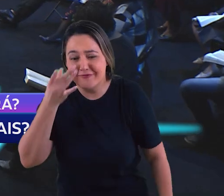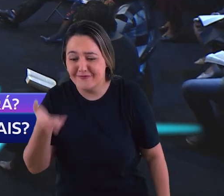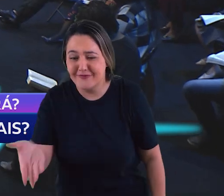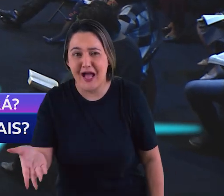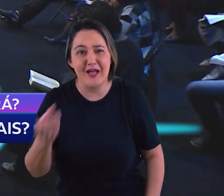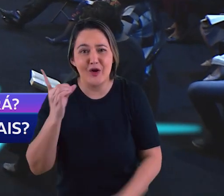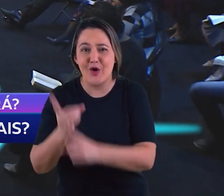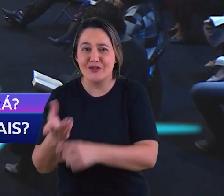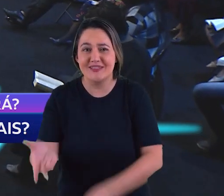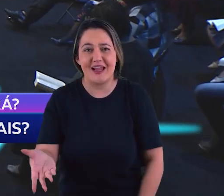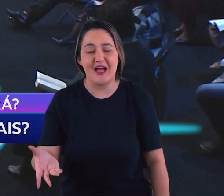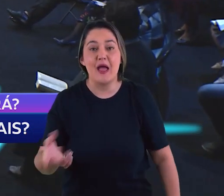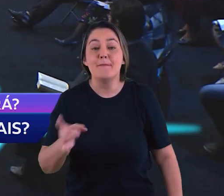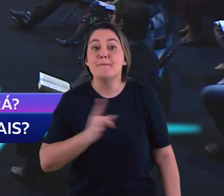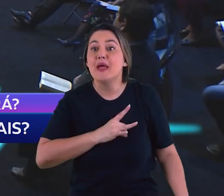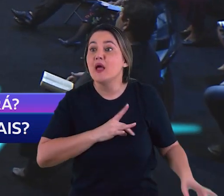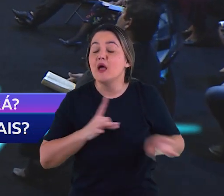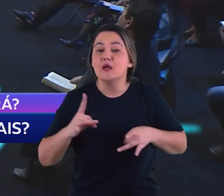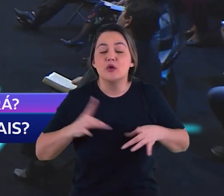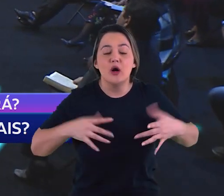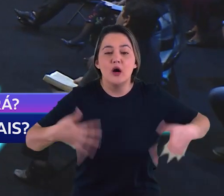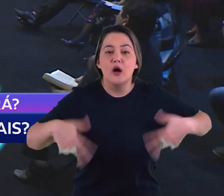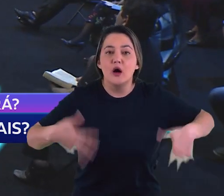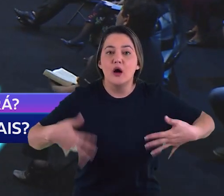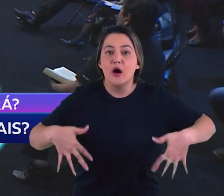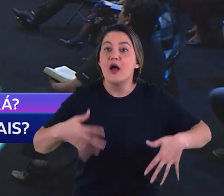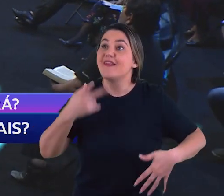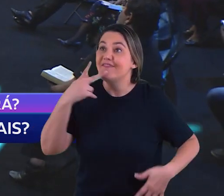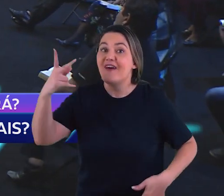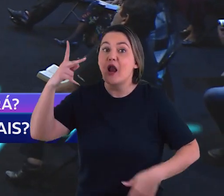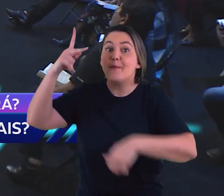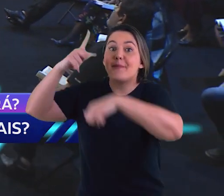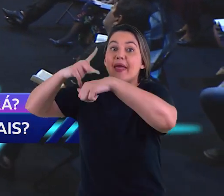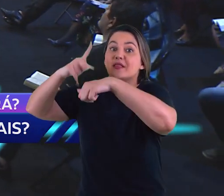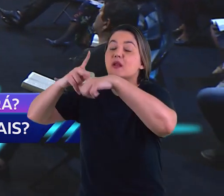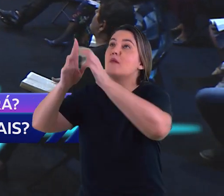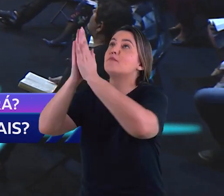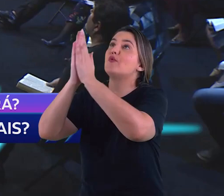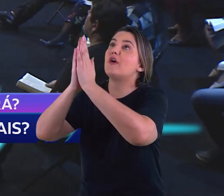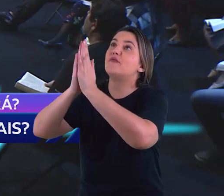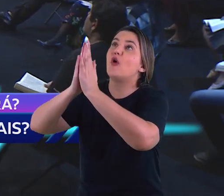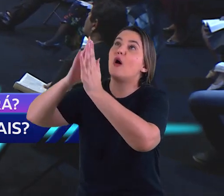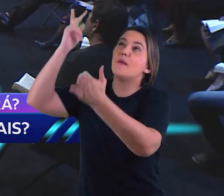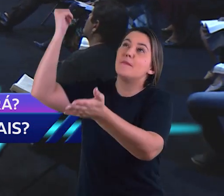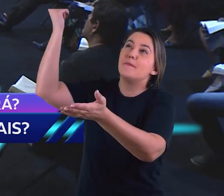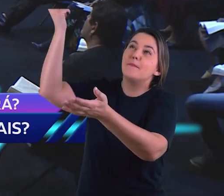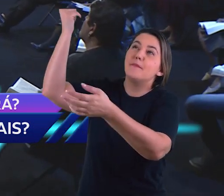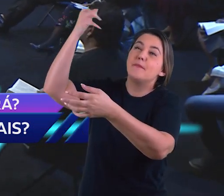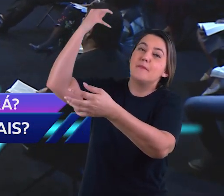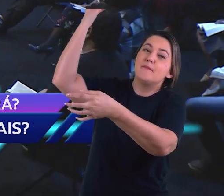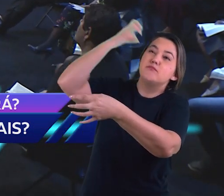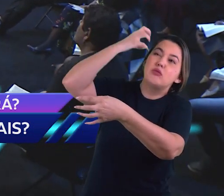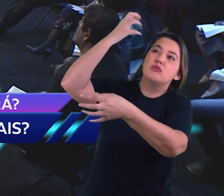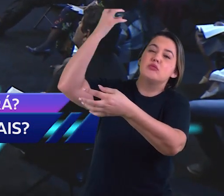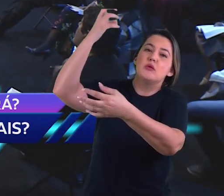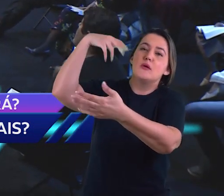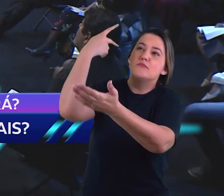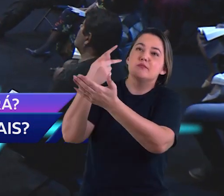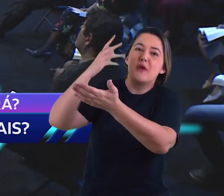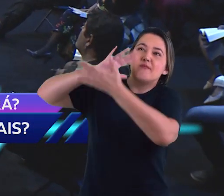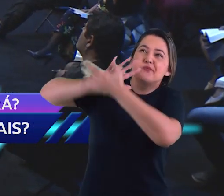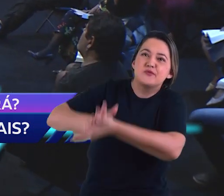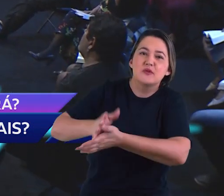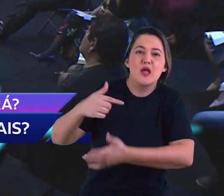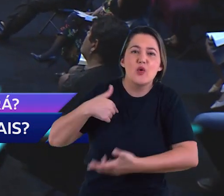achá-los. O terror vai ser tão grande que eles chegam a dizer assim para as rochas, para os montes: caia sobre nós.